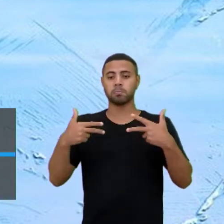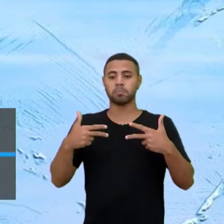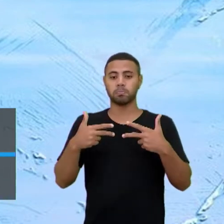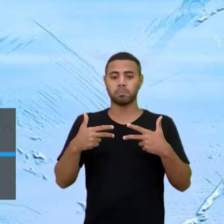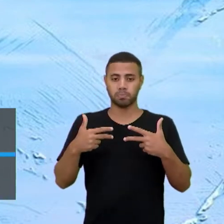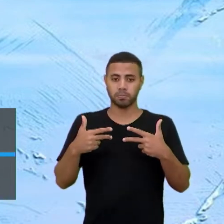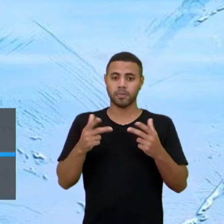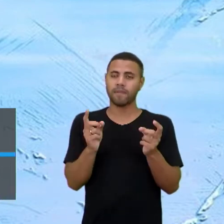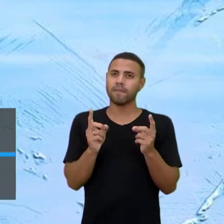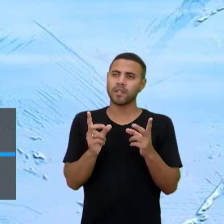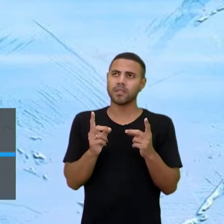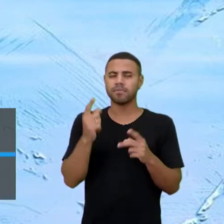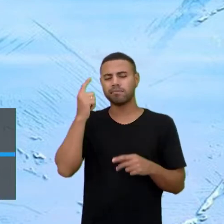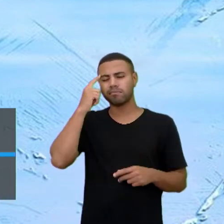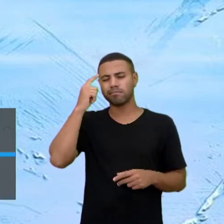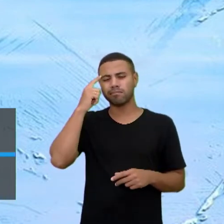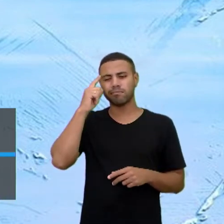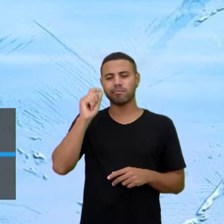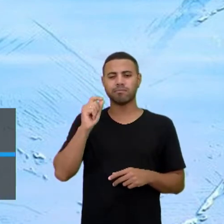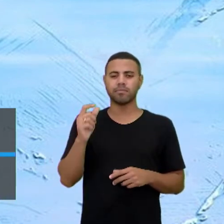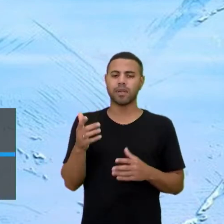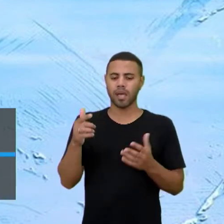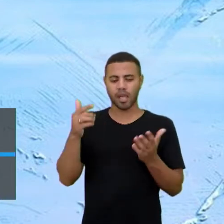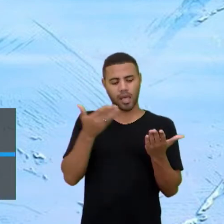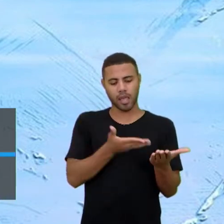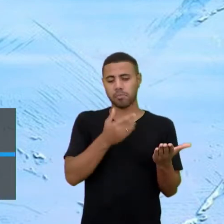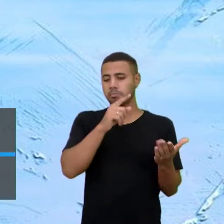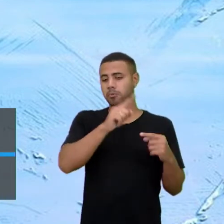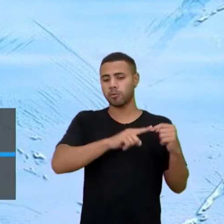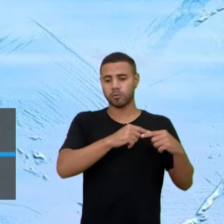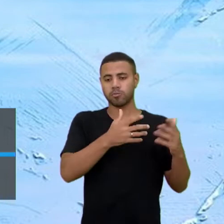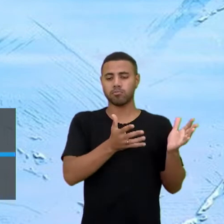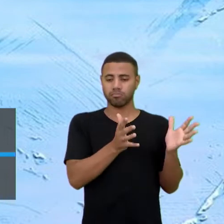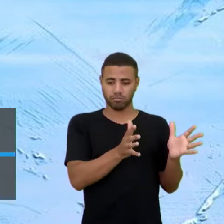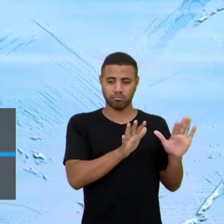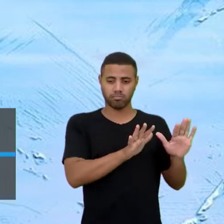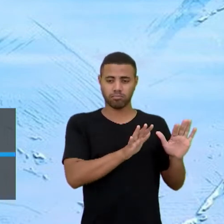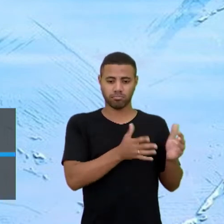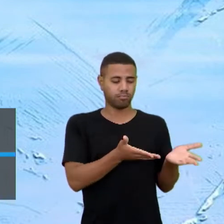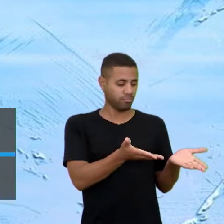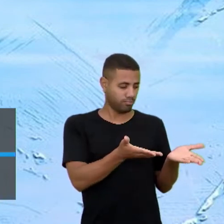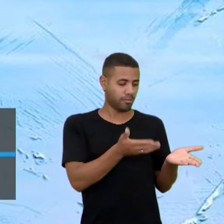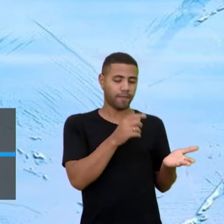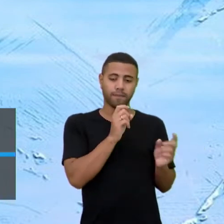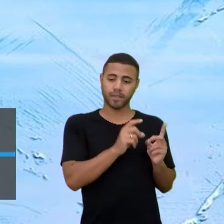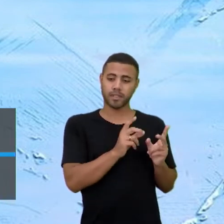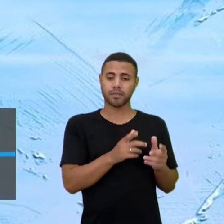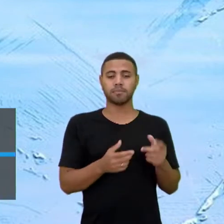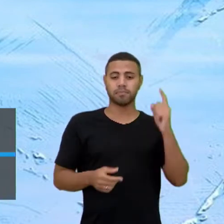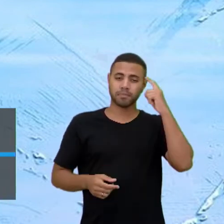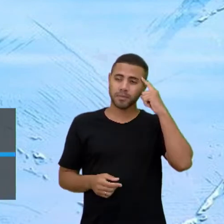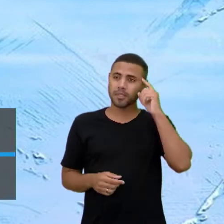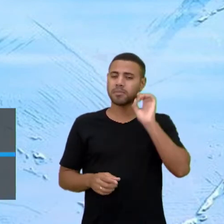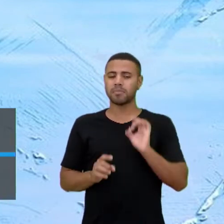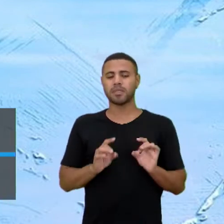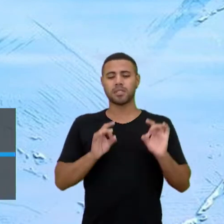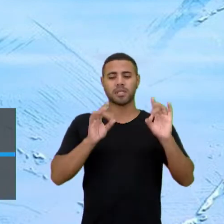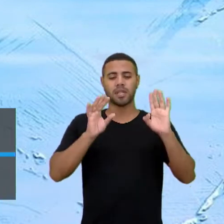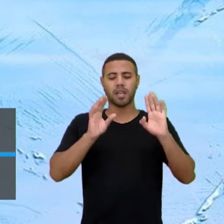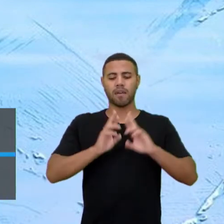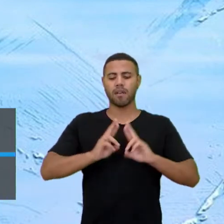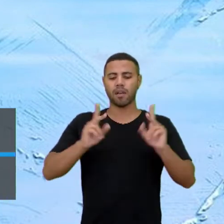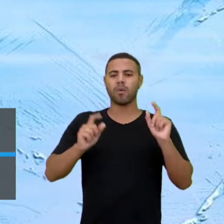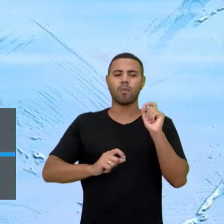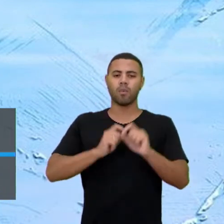quero vender, sei lá, isso aqui, tá? Isso aqui. Então, mas o que isso tem de especial, tem de diferente? A gente